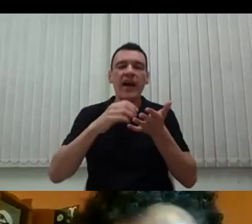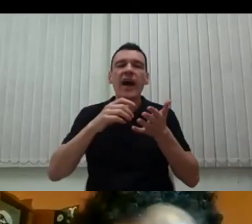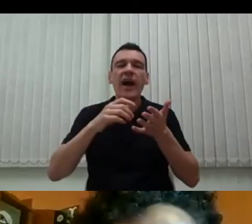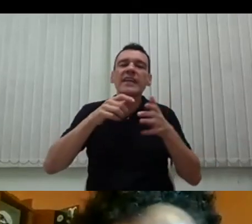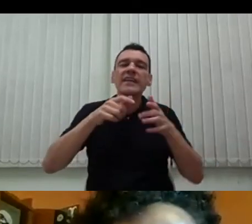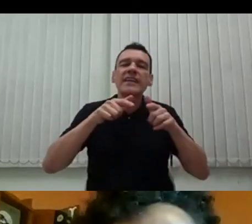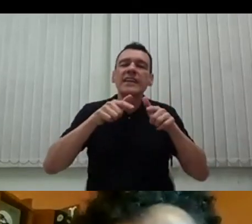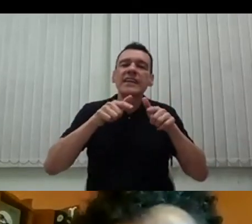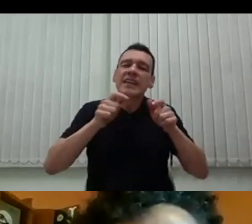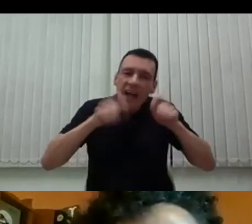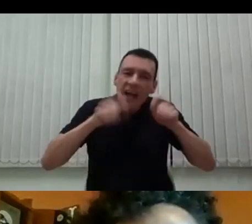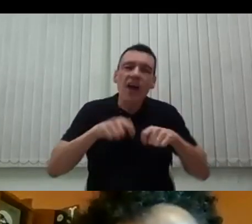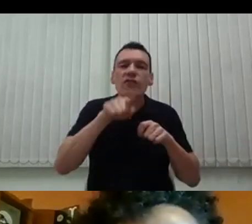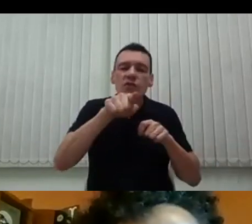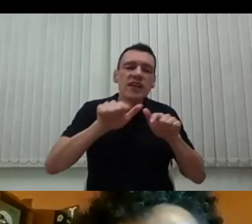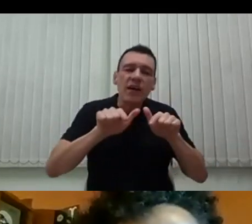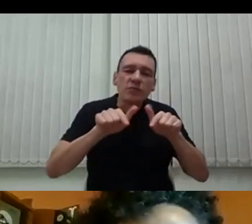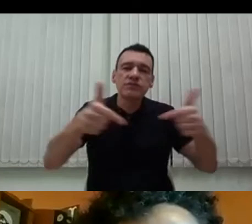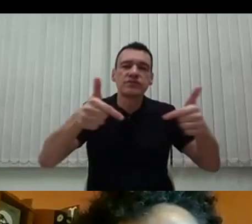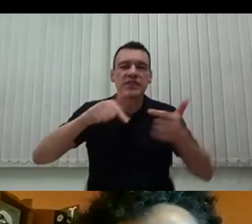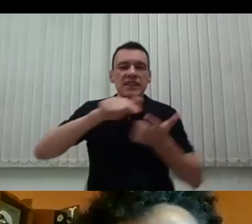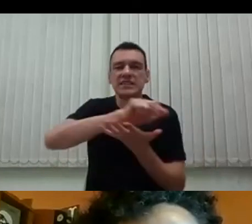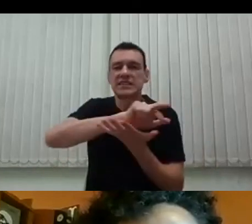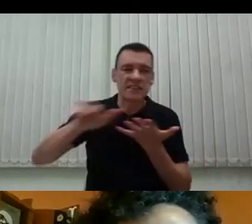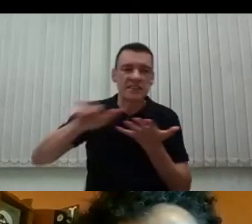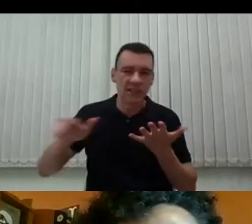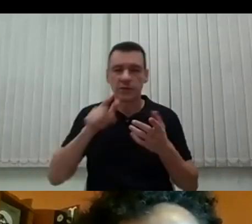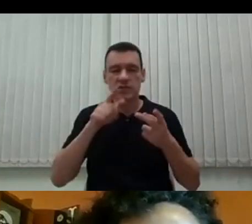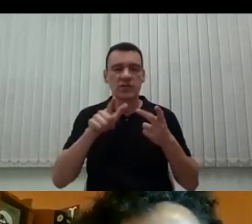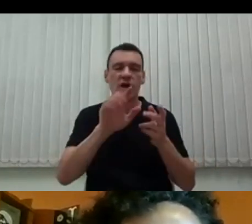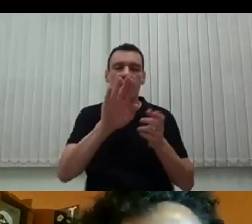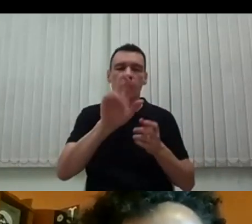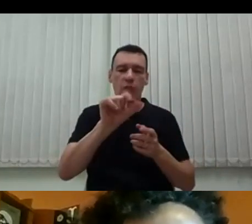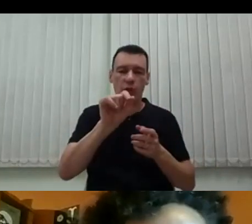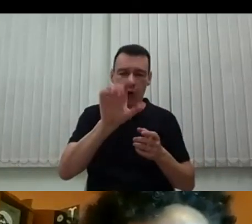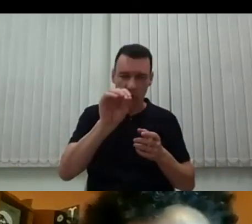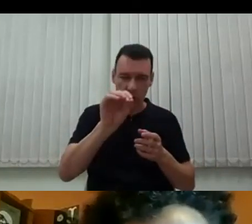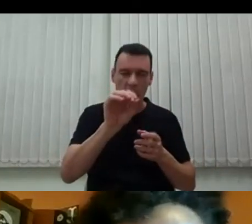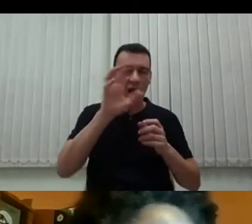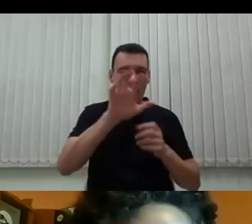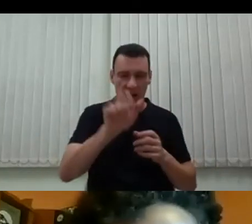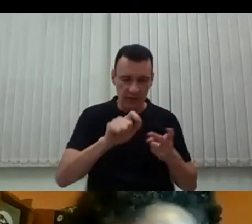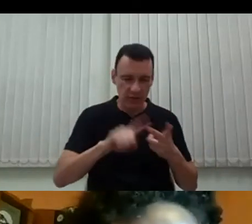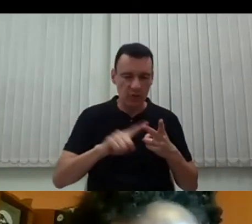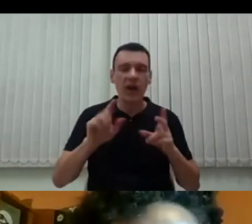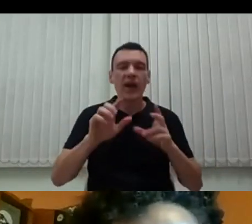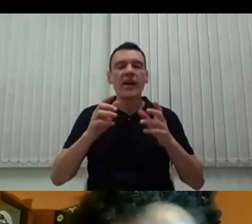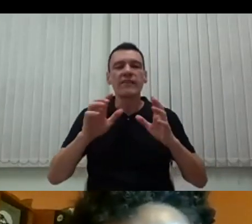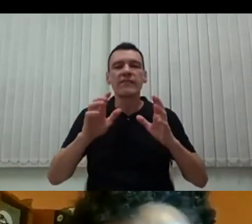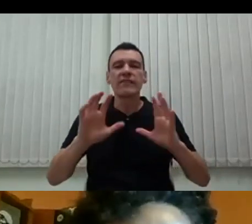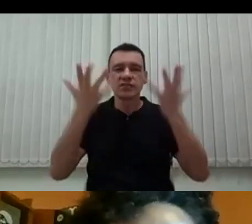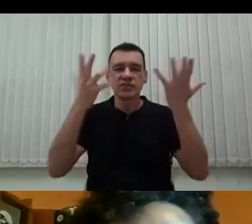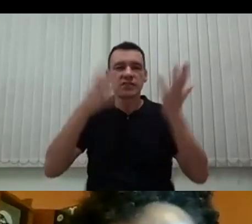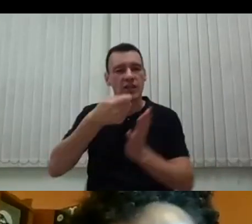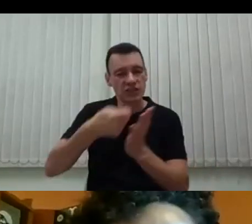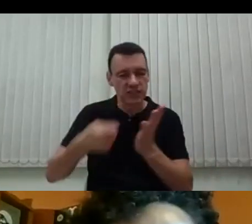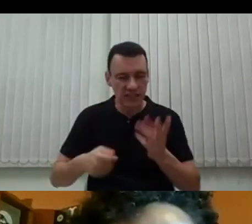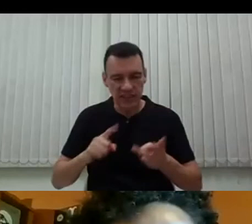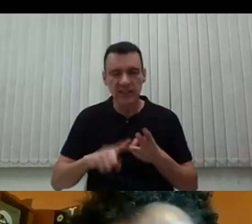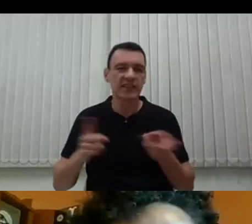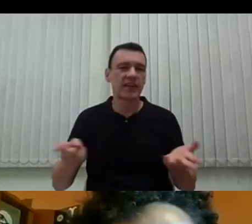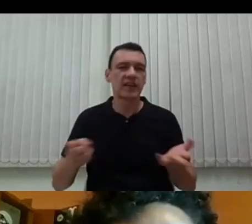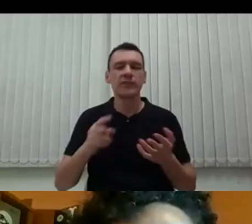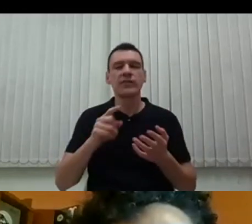orais. Atividades com bloco afro, festival de escrita, concurso de escrita, de